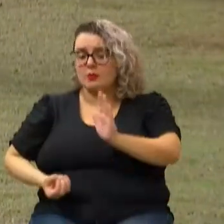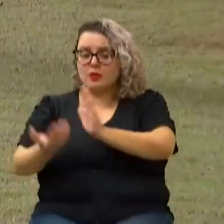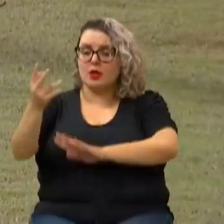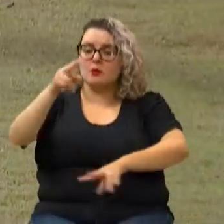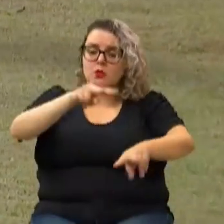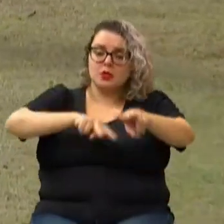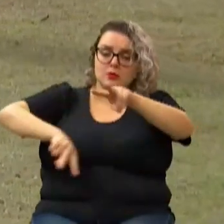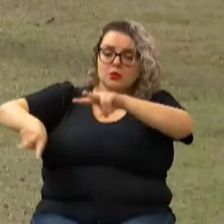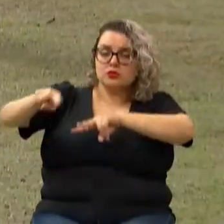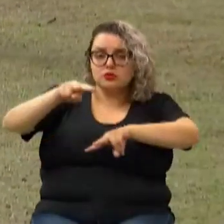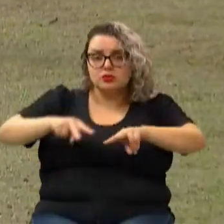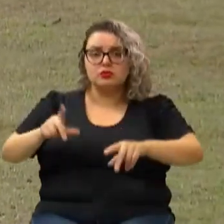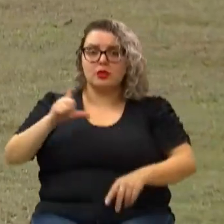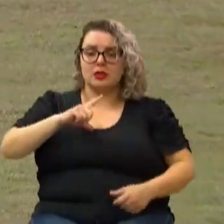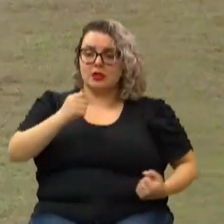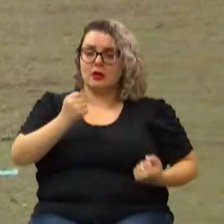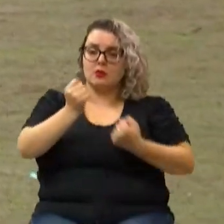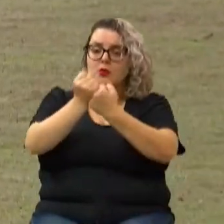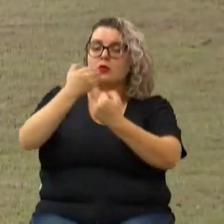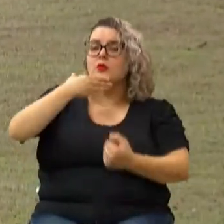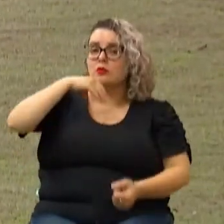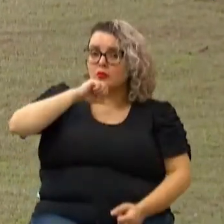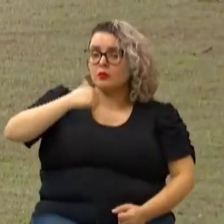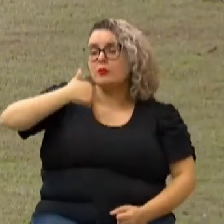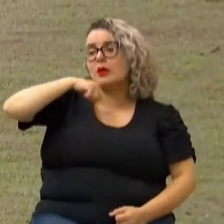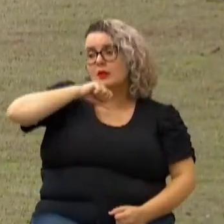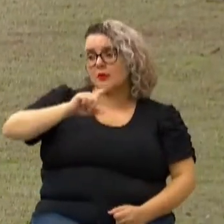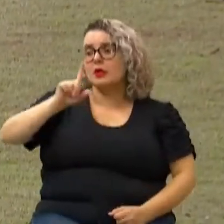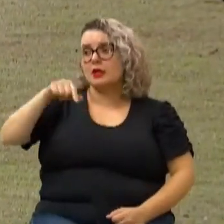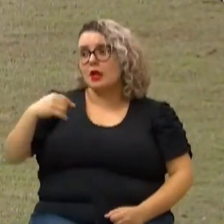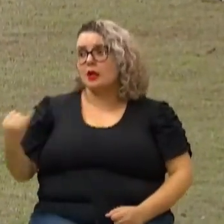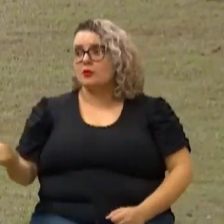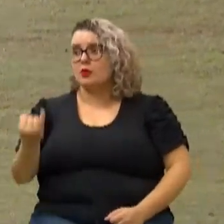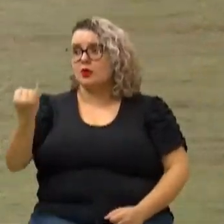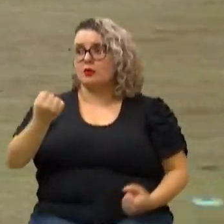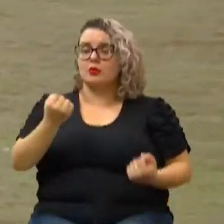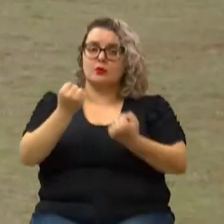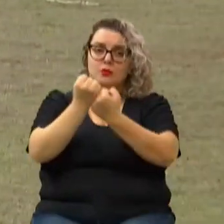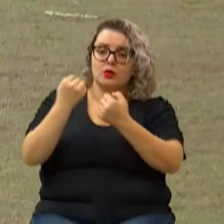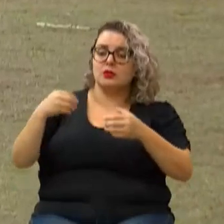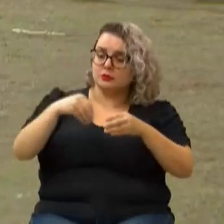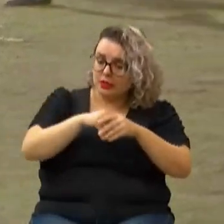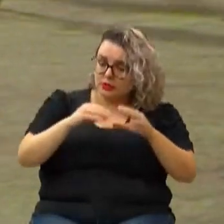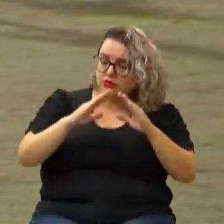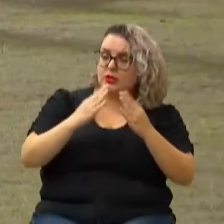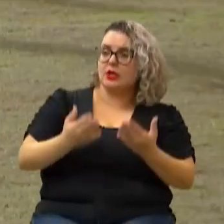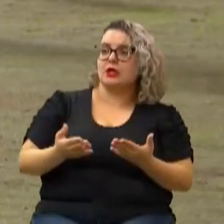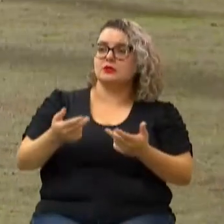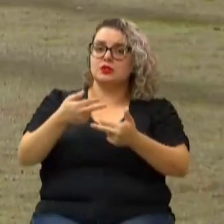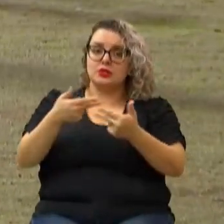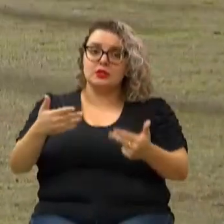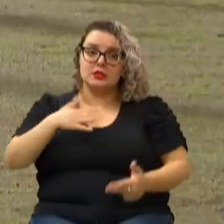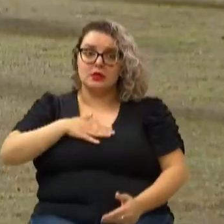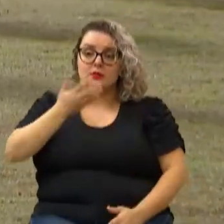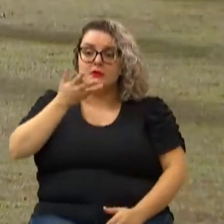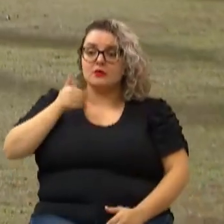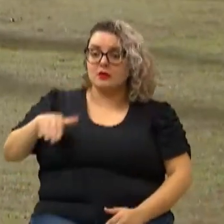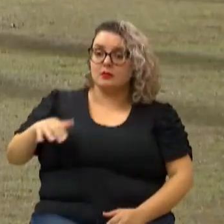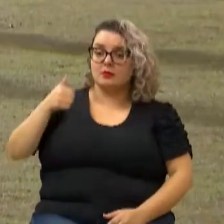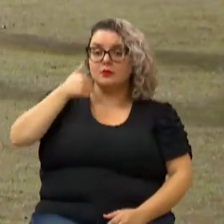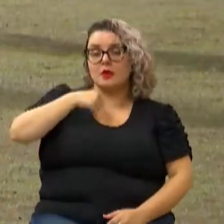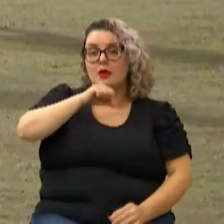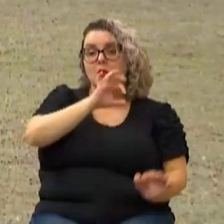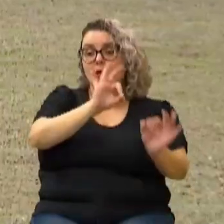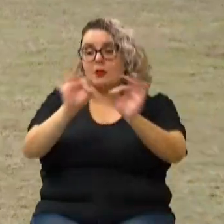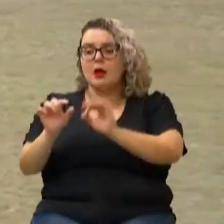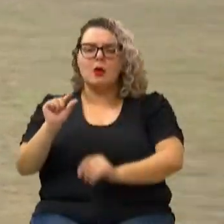vem criando essa visibilidade, tendo mais apoio dos pais, que é fundamental, ter o apoio dos pais em casa, que foi algo que na minha infância